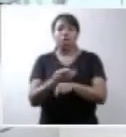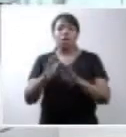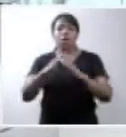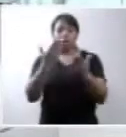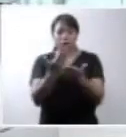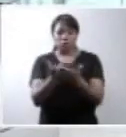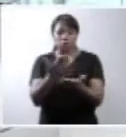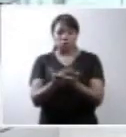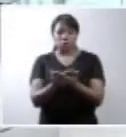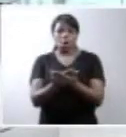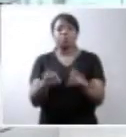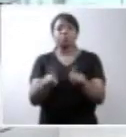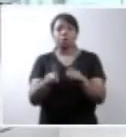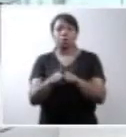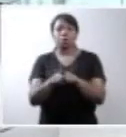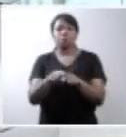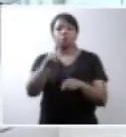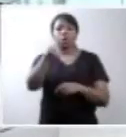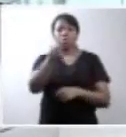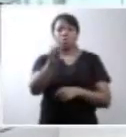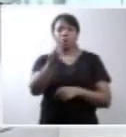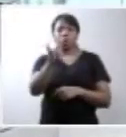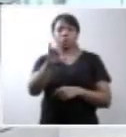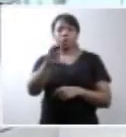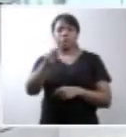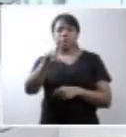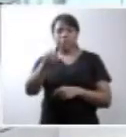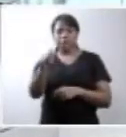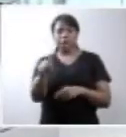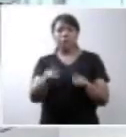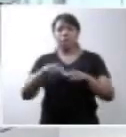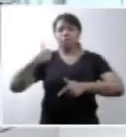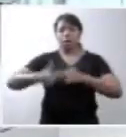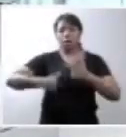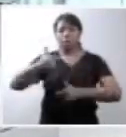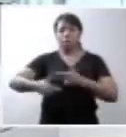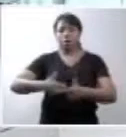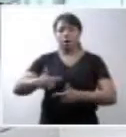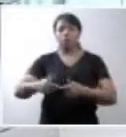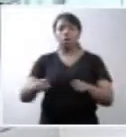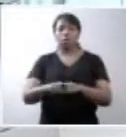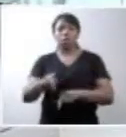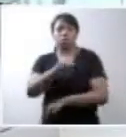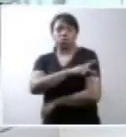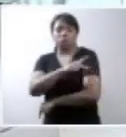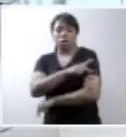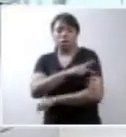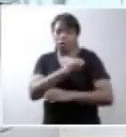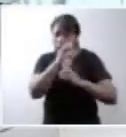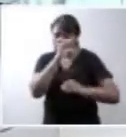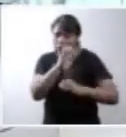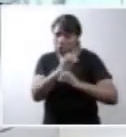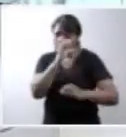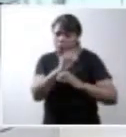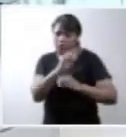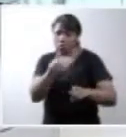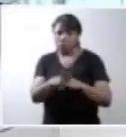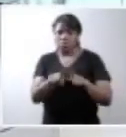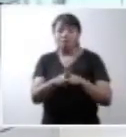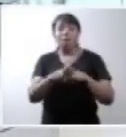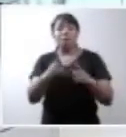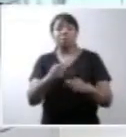Escola Paulista de Medicina e trabalho, sou chefe do laboratório de esteroides.